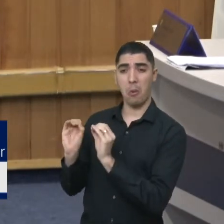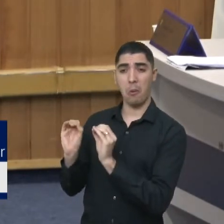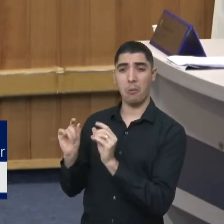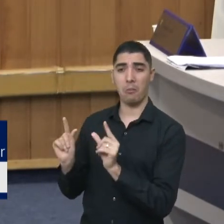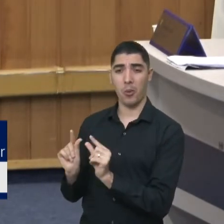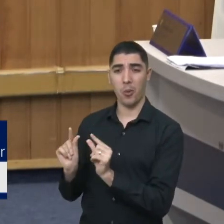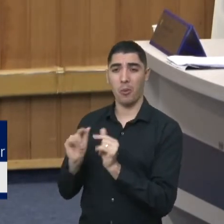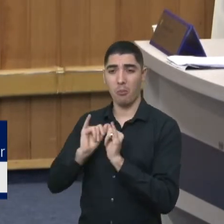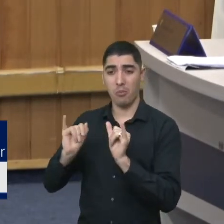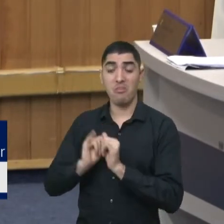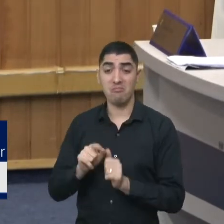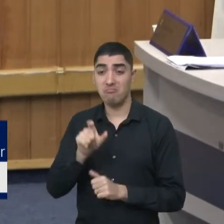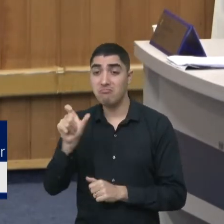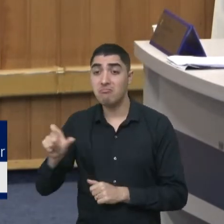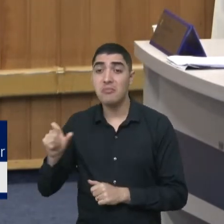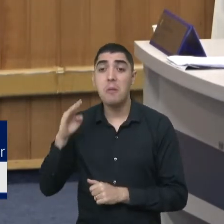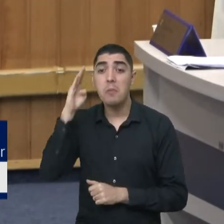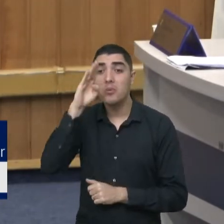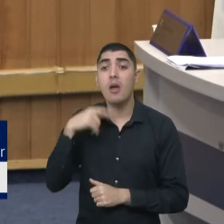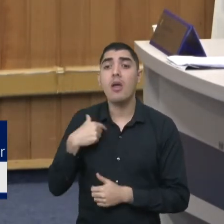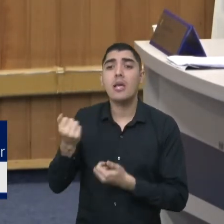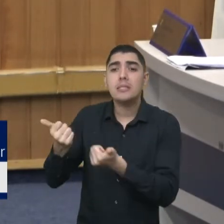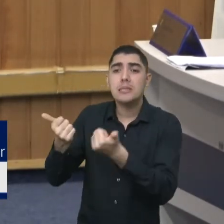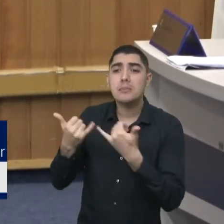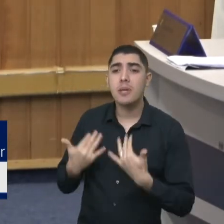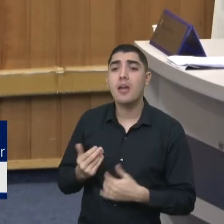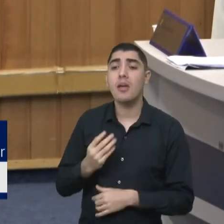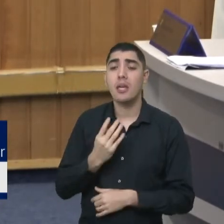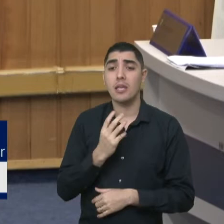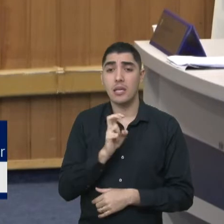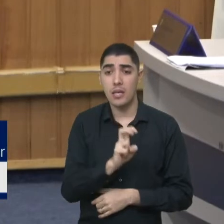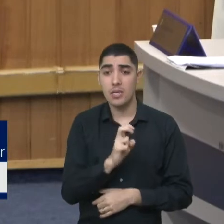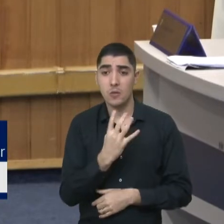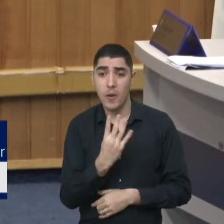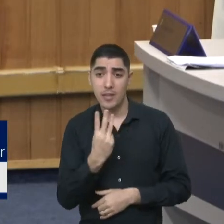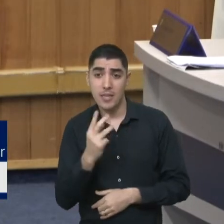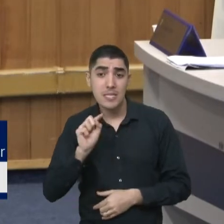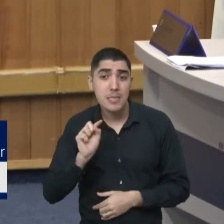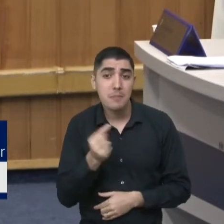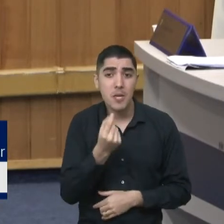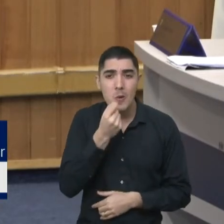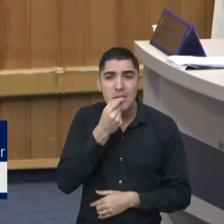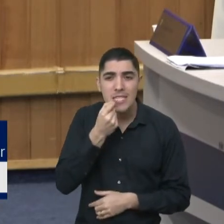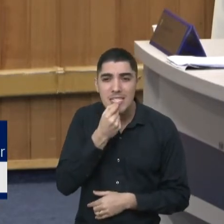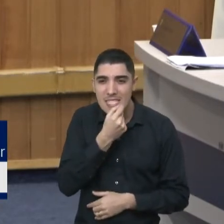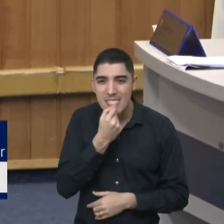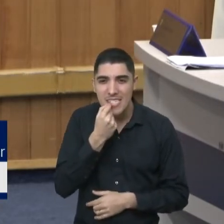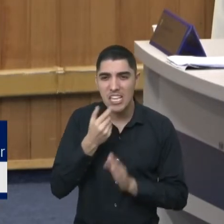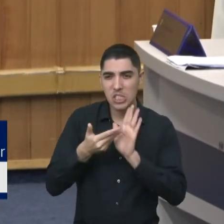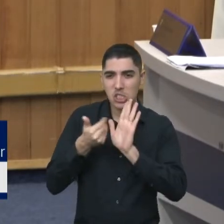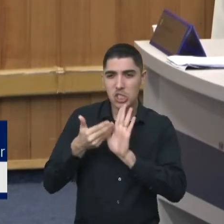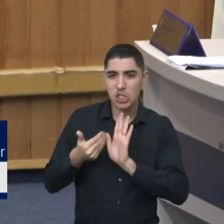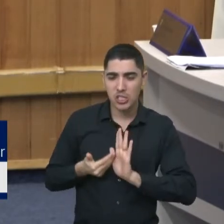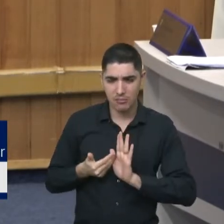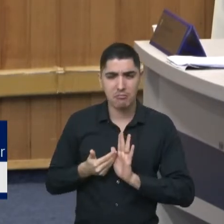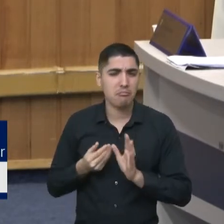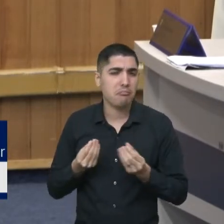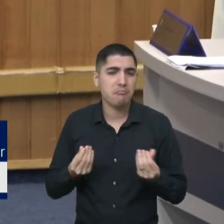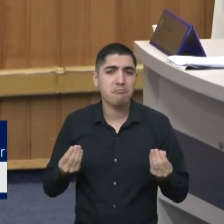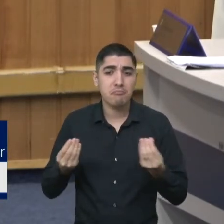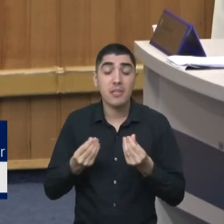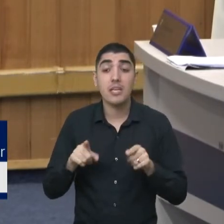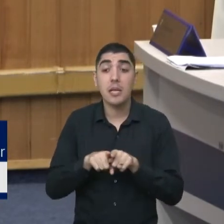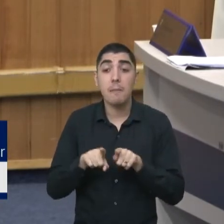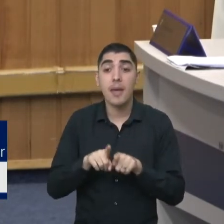que é bolsonarista, explique os 543 mil dentes retirados e explique o processo que a